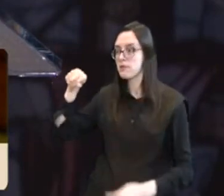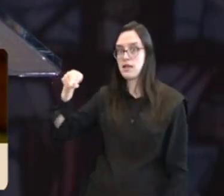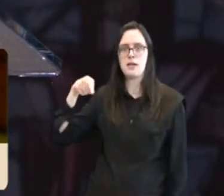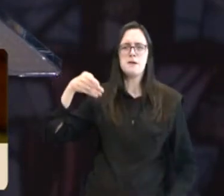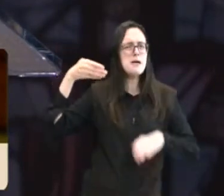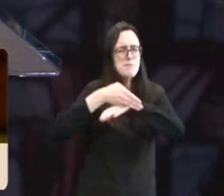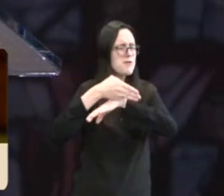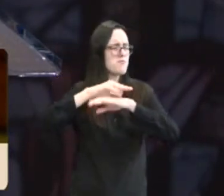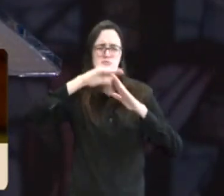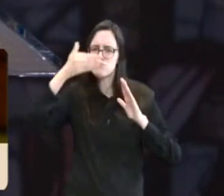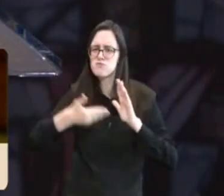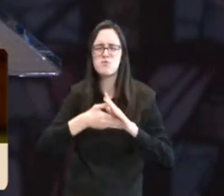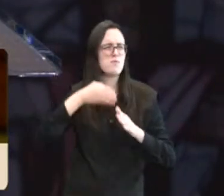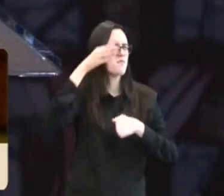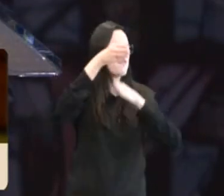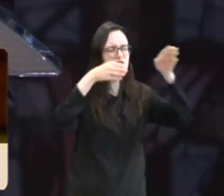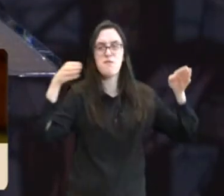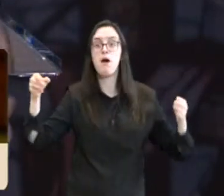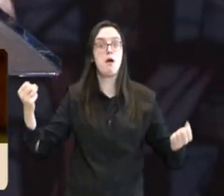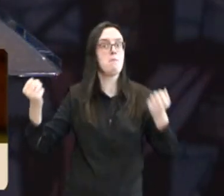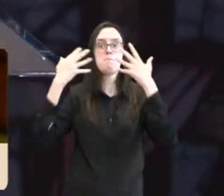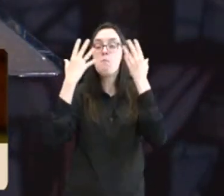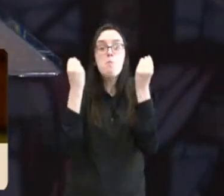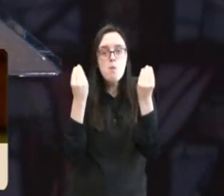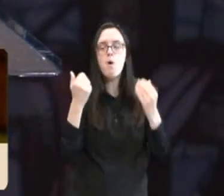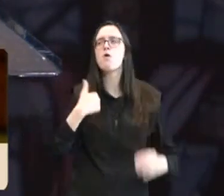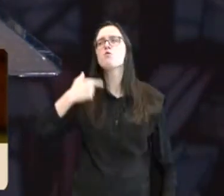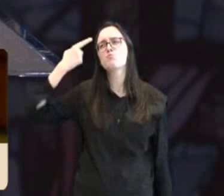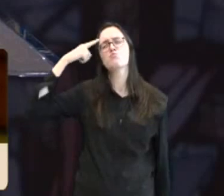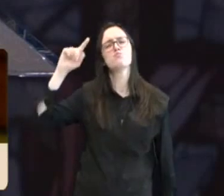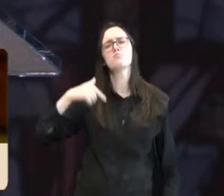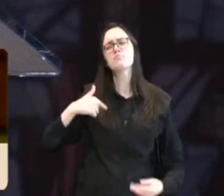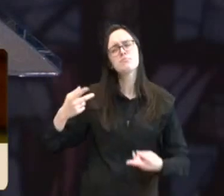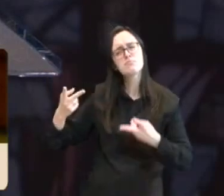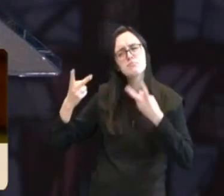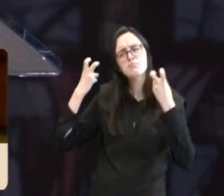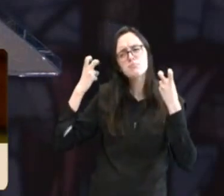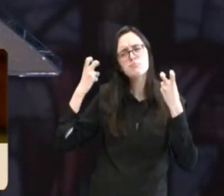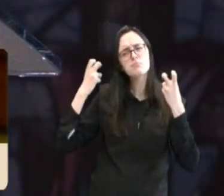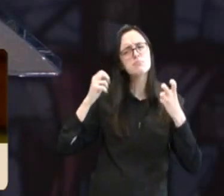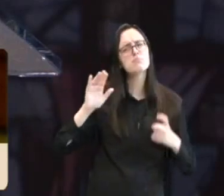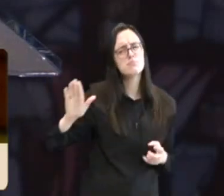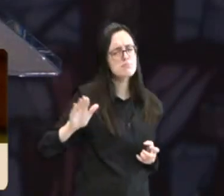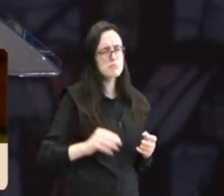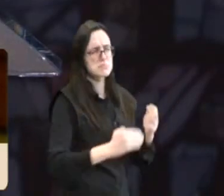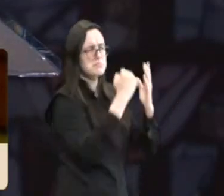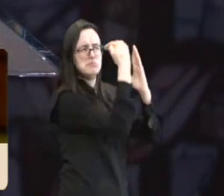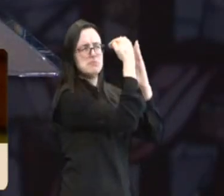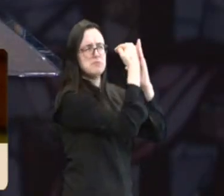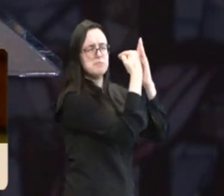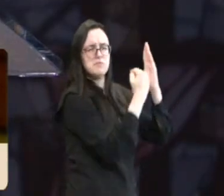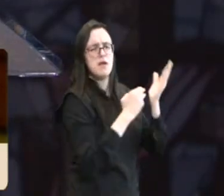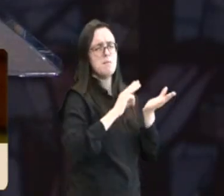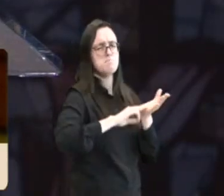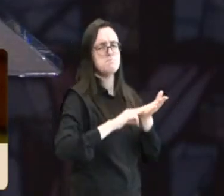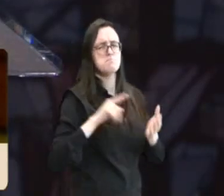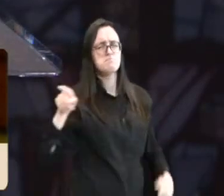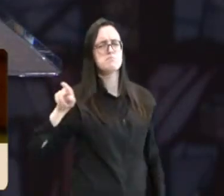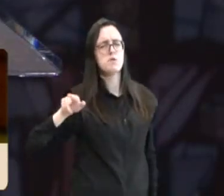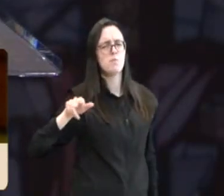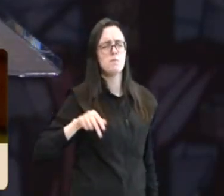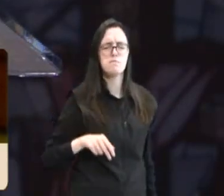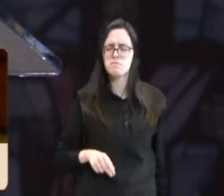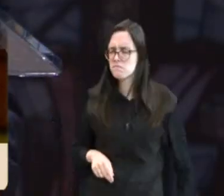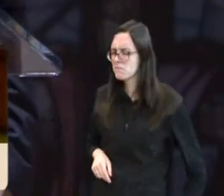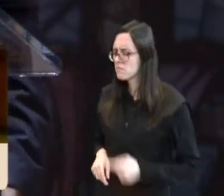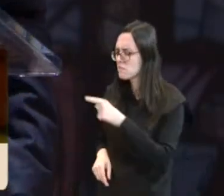estava em tudo, ele era uma bênção. E um dia eu percebi no hall de membros que ele não era membro da igreja. Eu falei, o irmão não